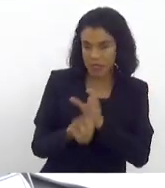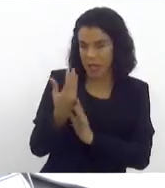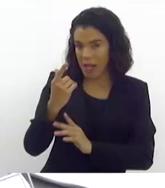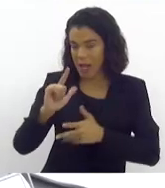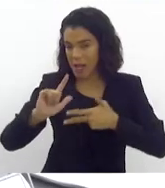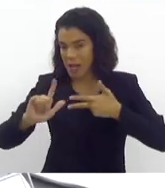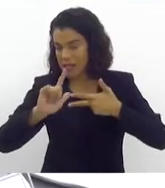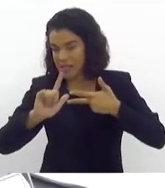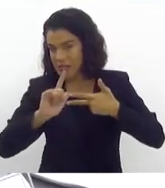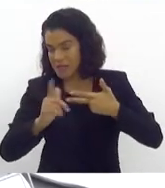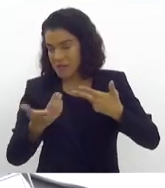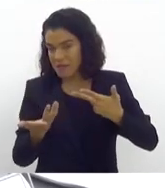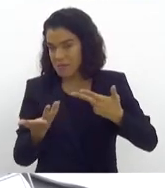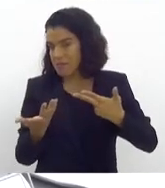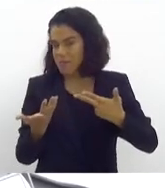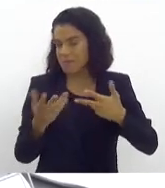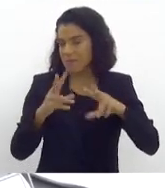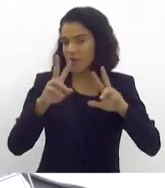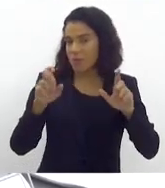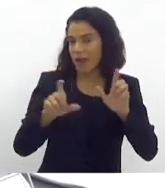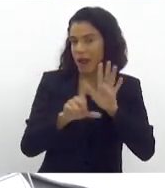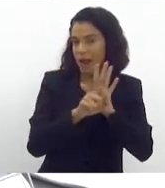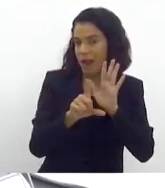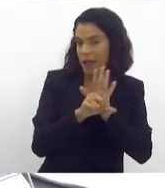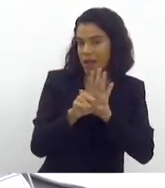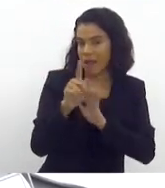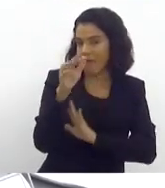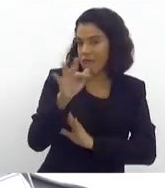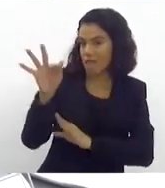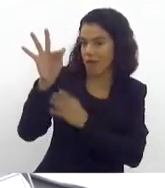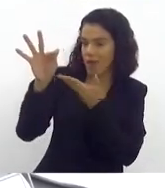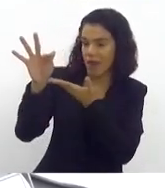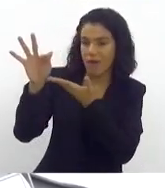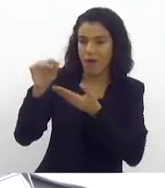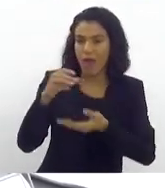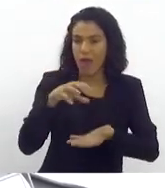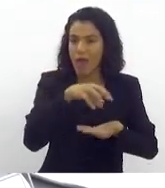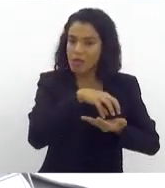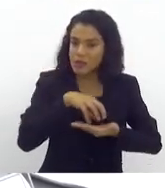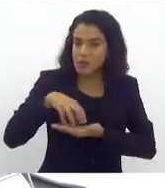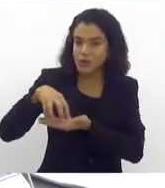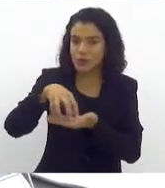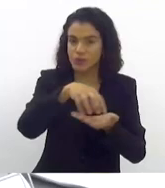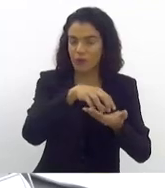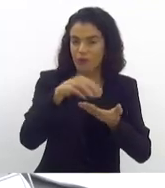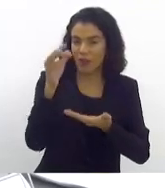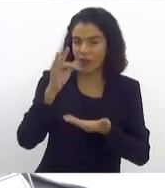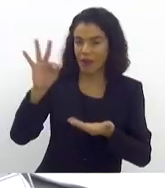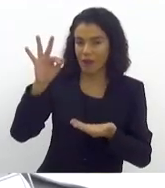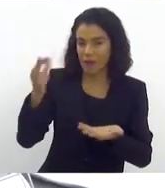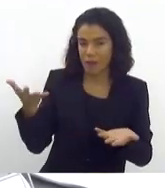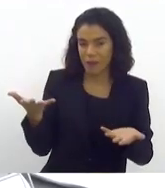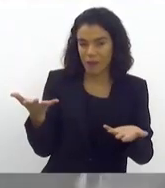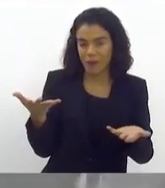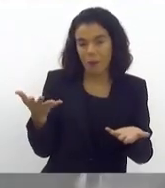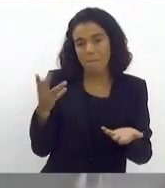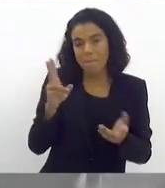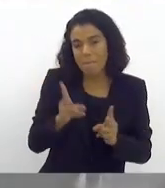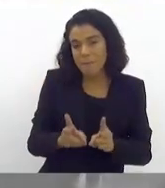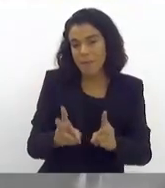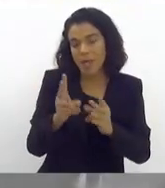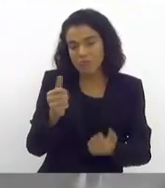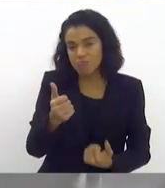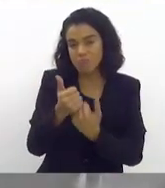discutir, que interfira a legislação federal e órgãos federais, por mais que meritório seja o fomento à cultura. Para discutir,